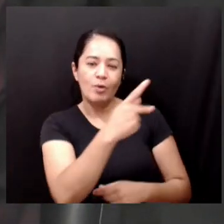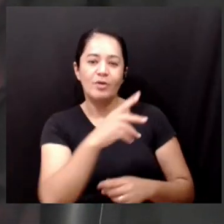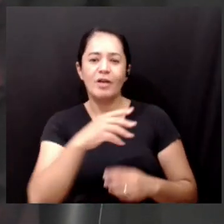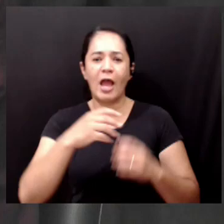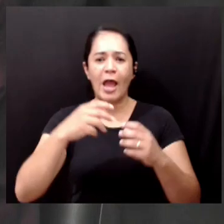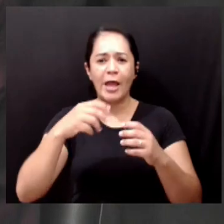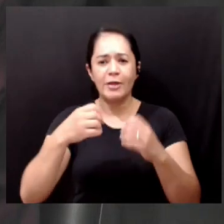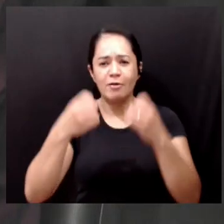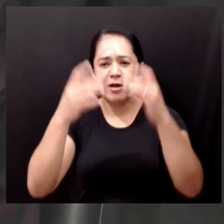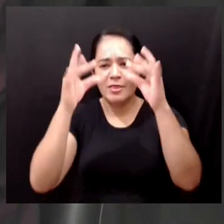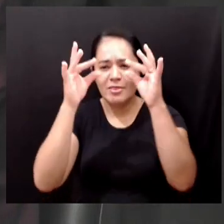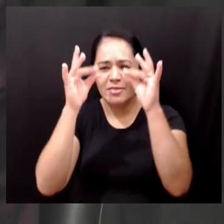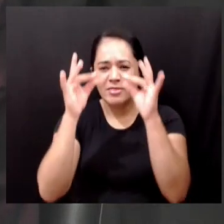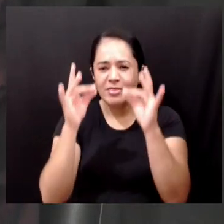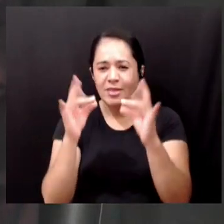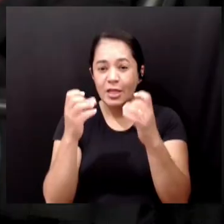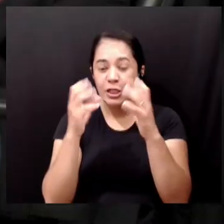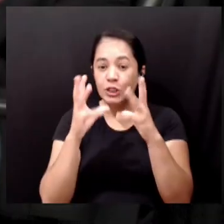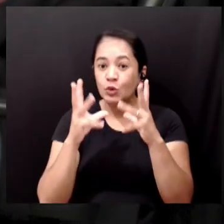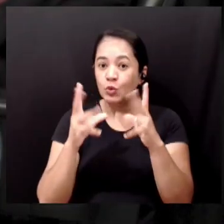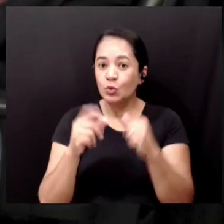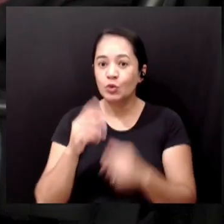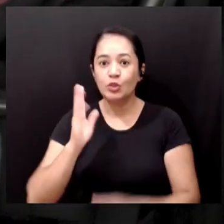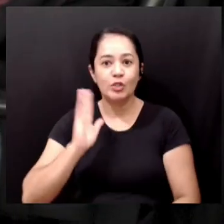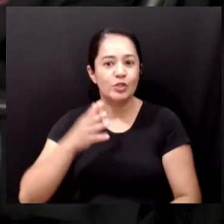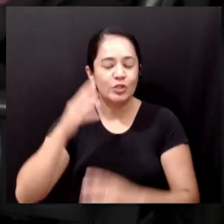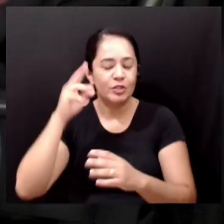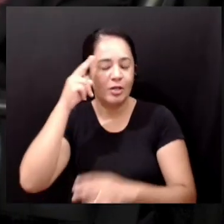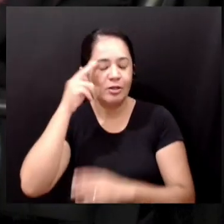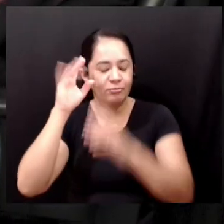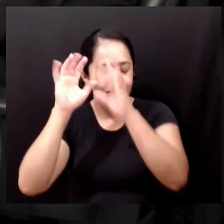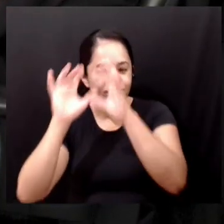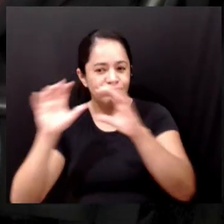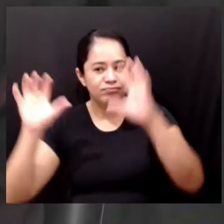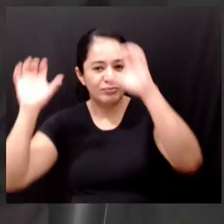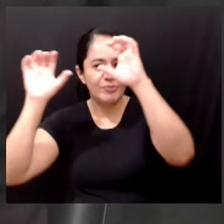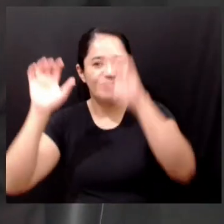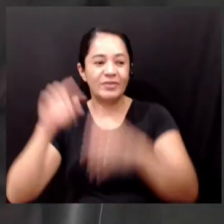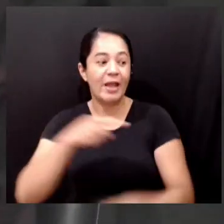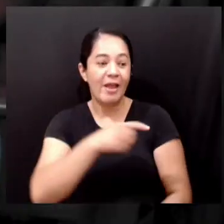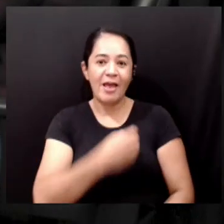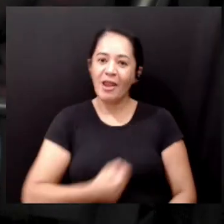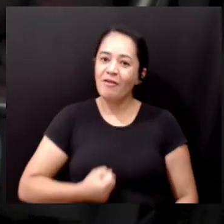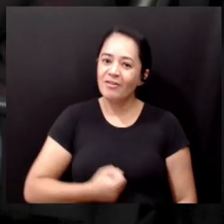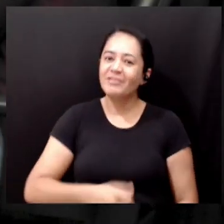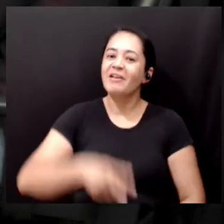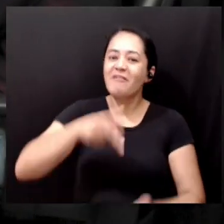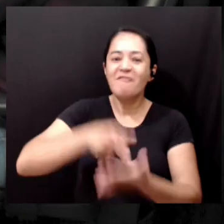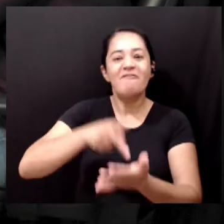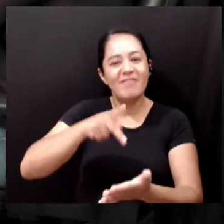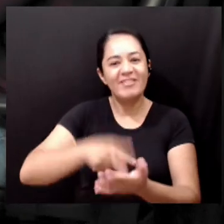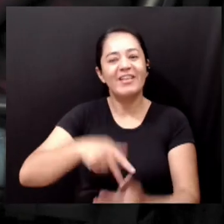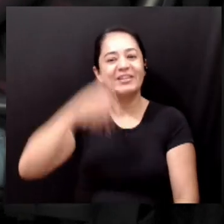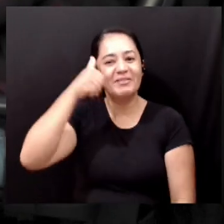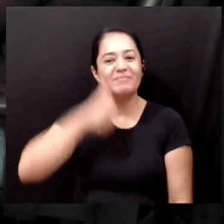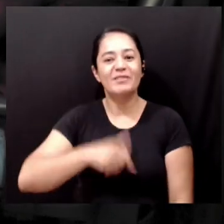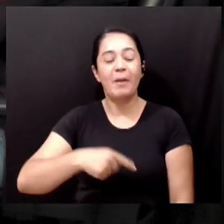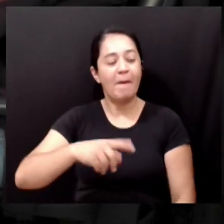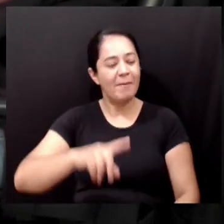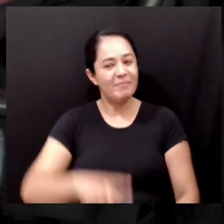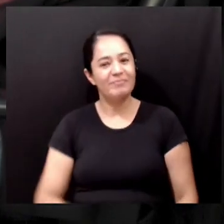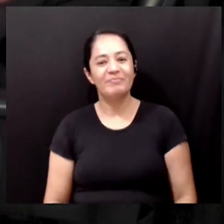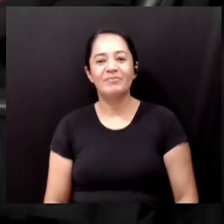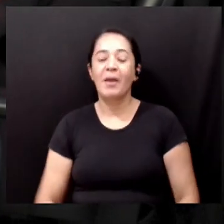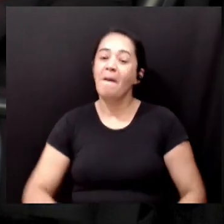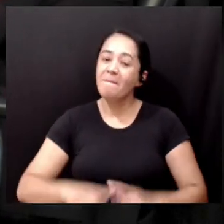sonho. E Gente, aí ela fez o teste e deu menino. mas não viu? Eu tinha dito que era. Não Nossa, precisava que nem